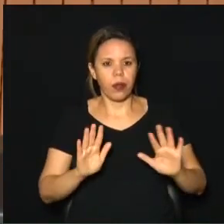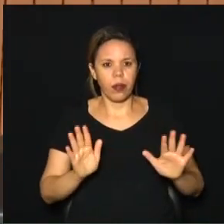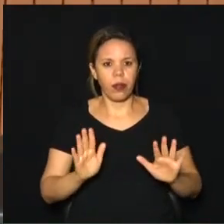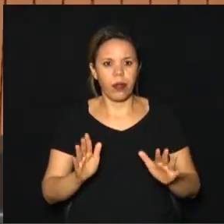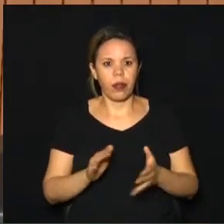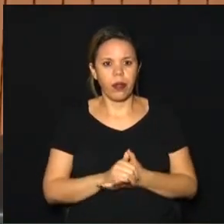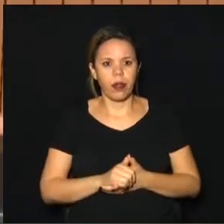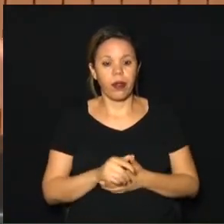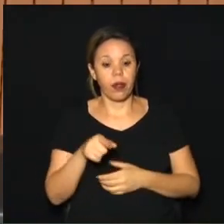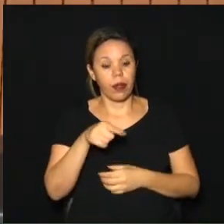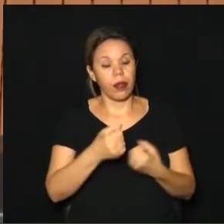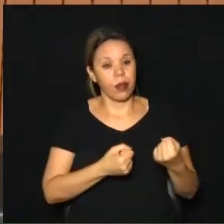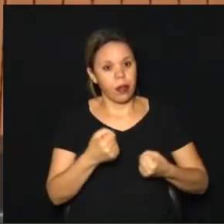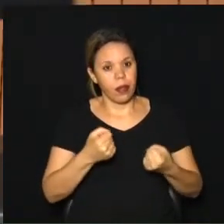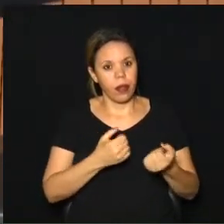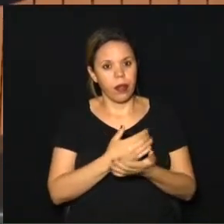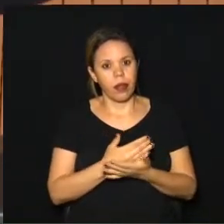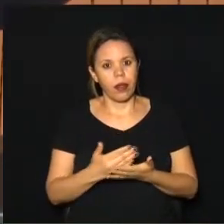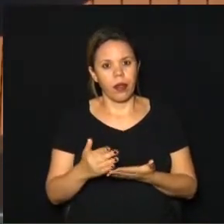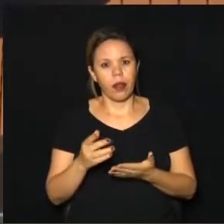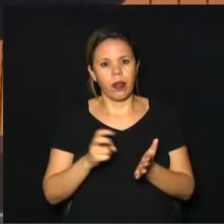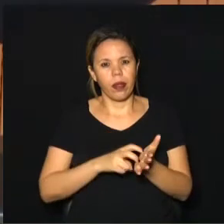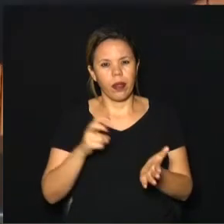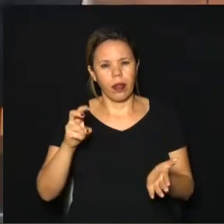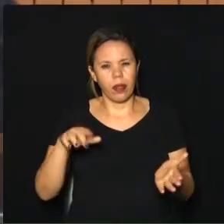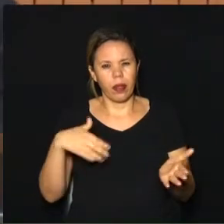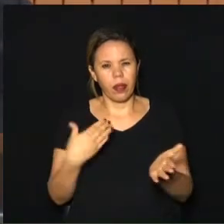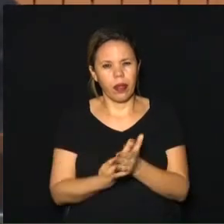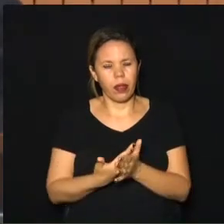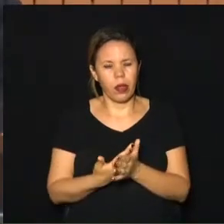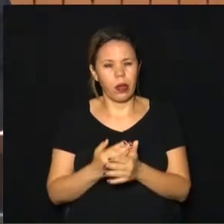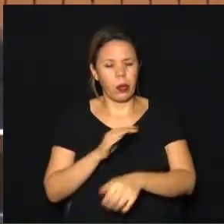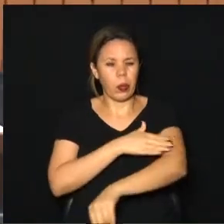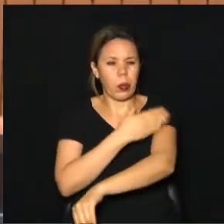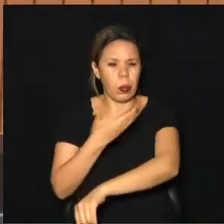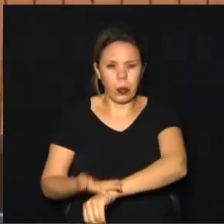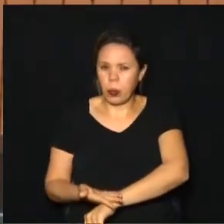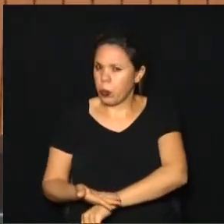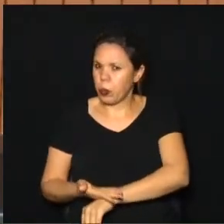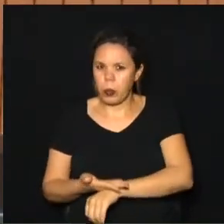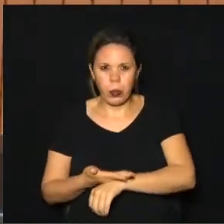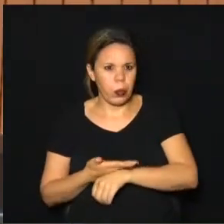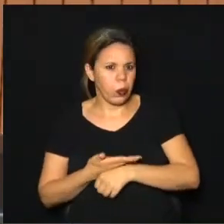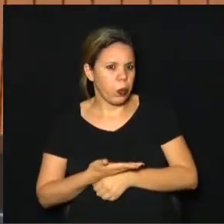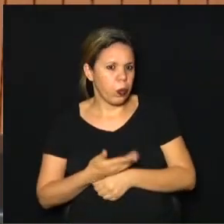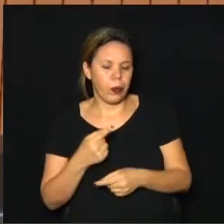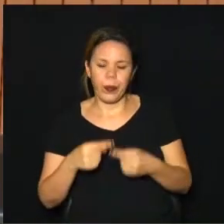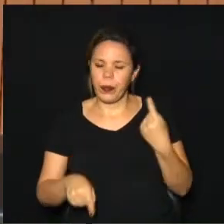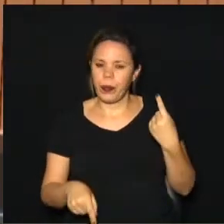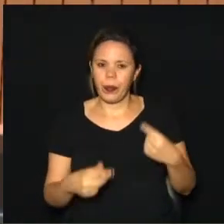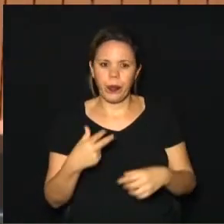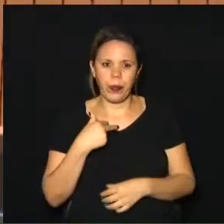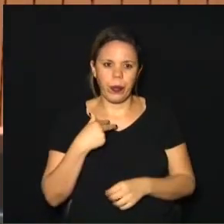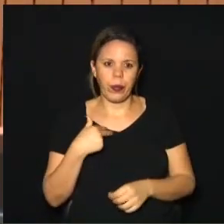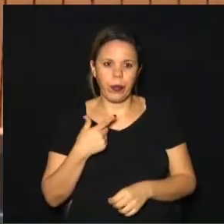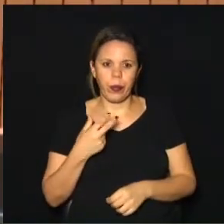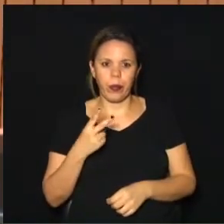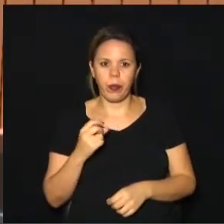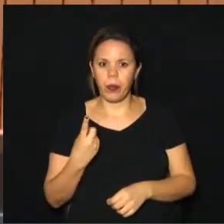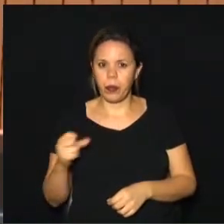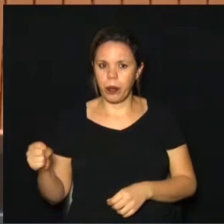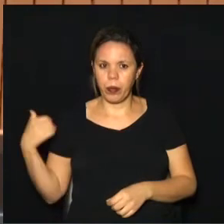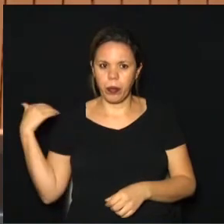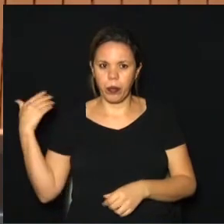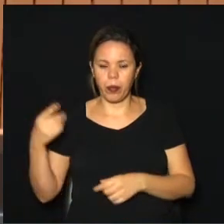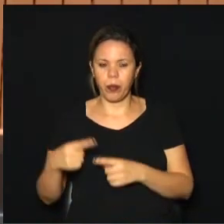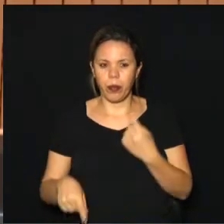Mas aquele carro de som que começava cedinho e ficava ali rodando o dia inteiro, esse carro de som ele está proibido. Em 2018 foi